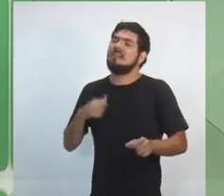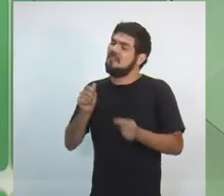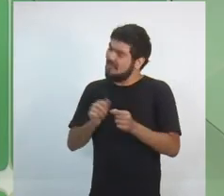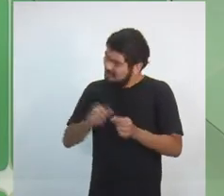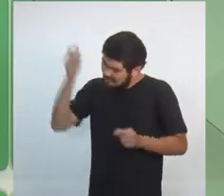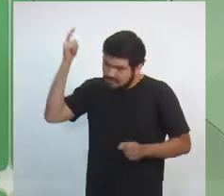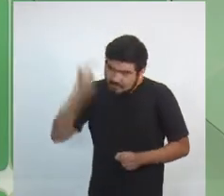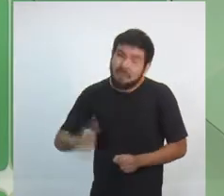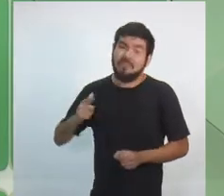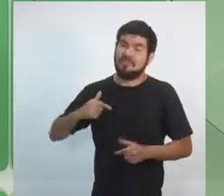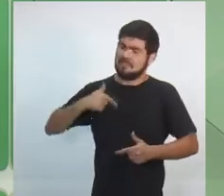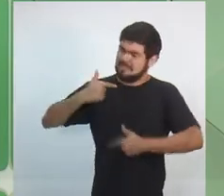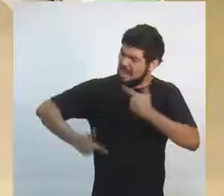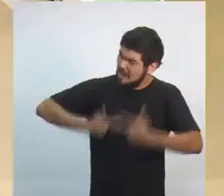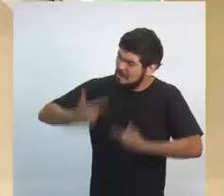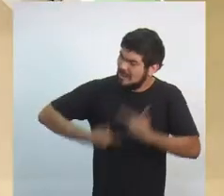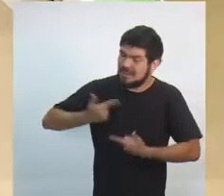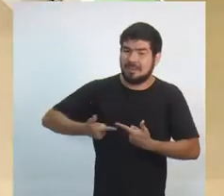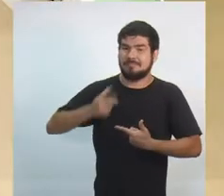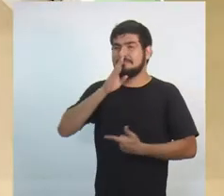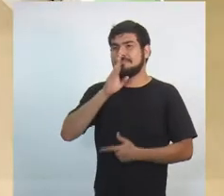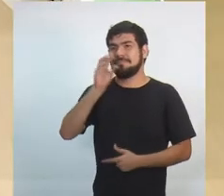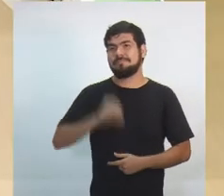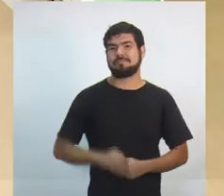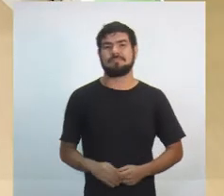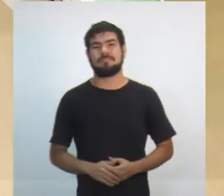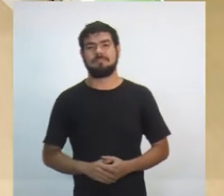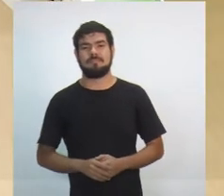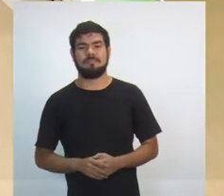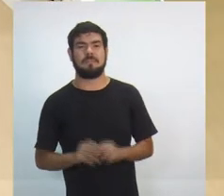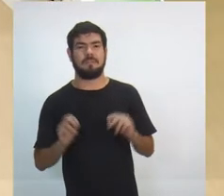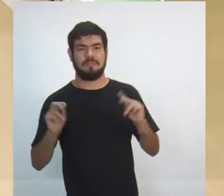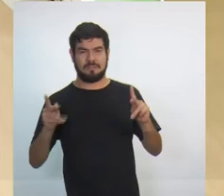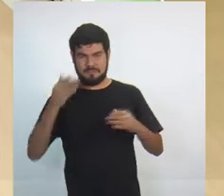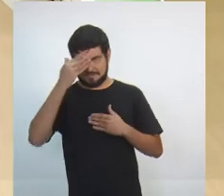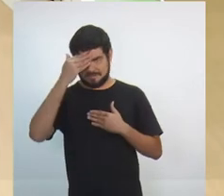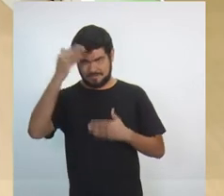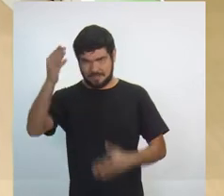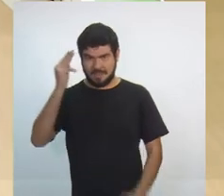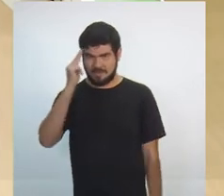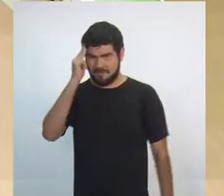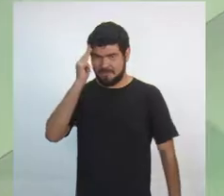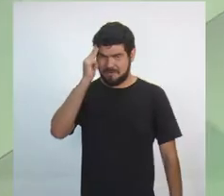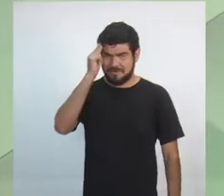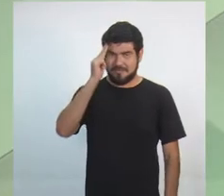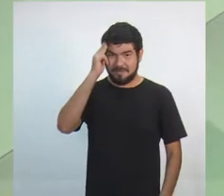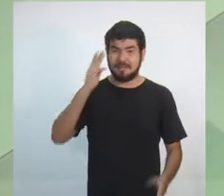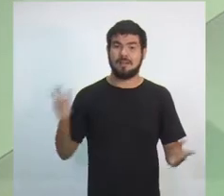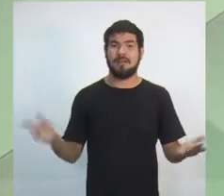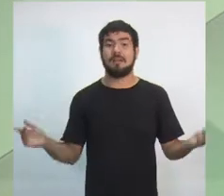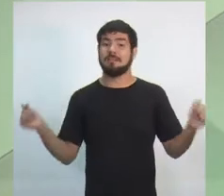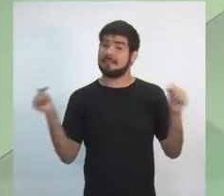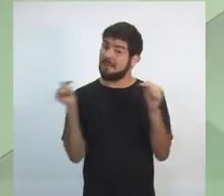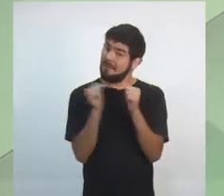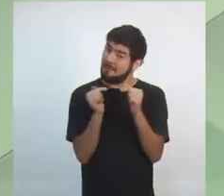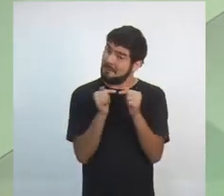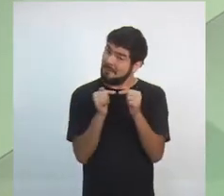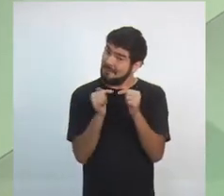novo. Vamos trabalhar para construir... Ok, muito obrigada, candidato Omar Aziz. De acordo com a